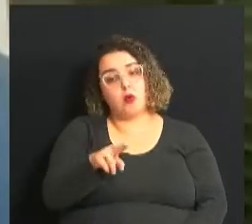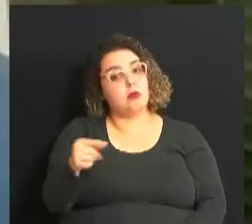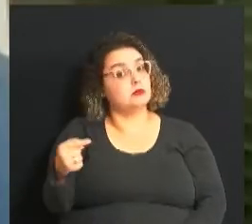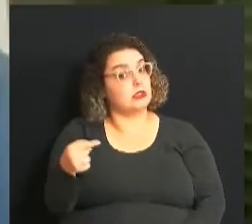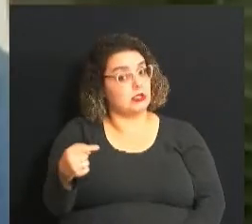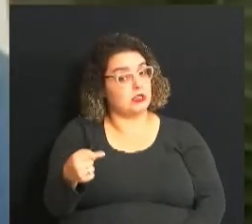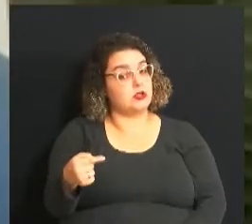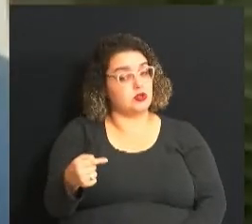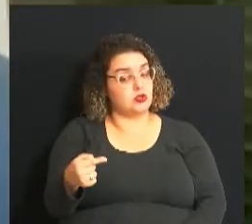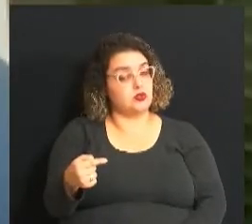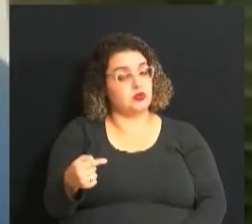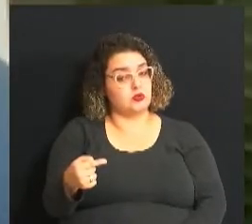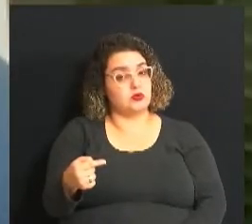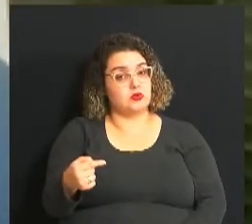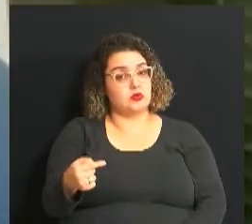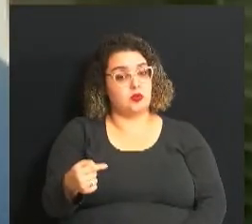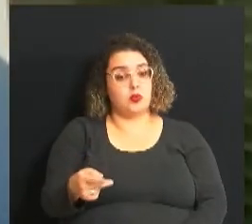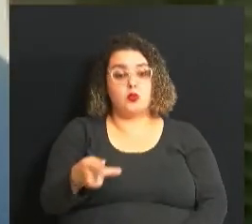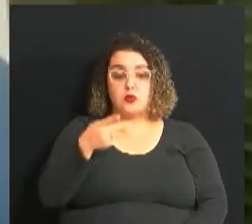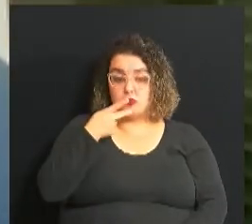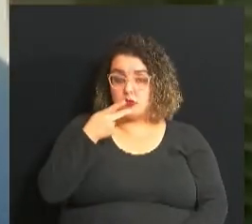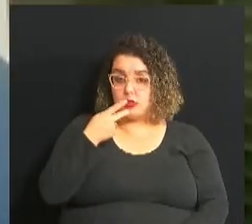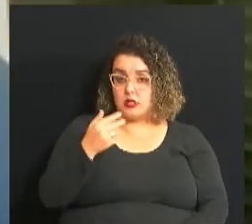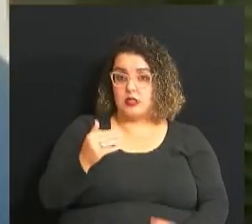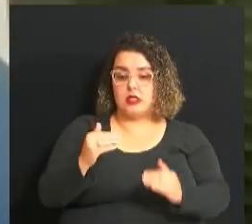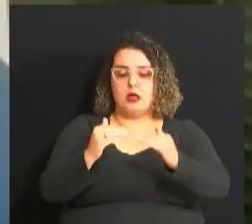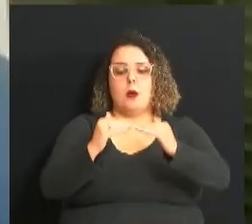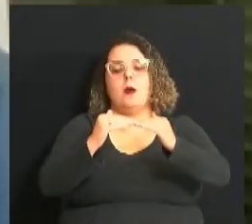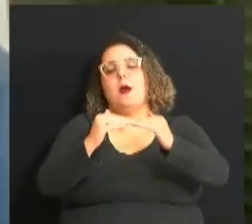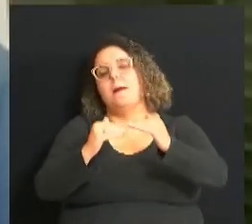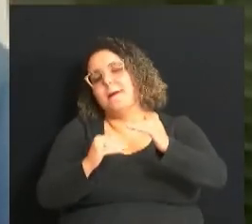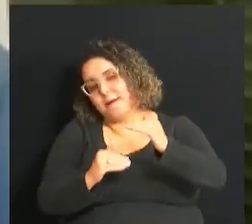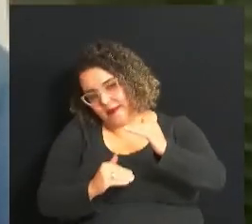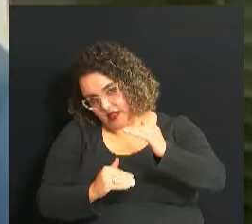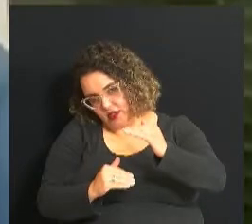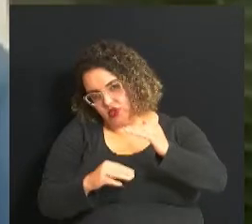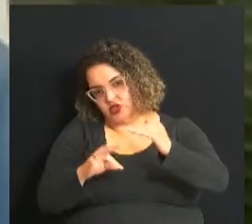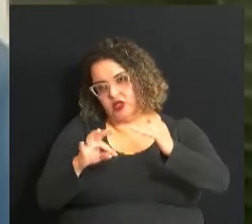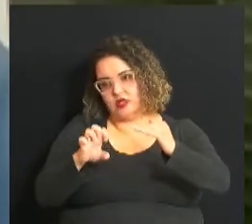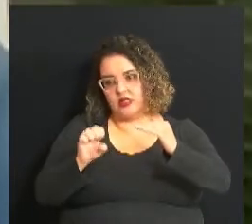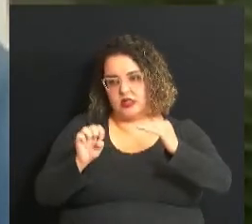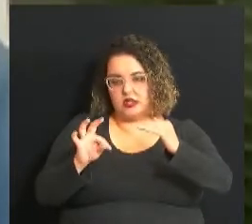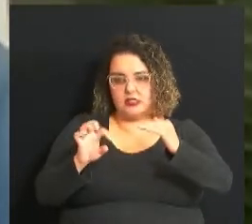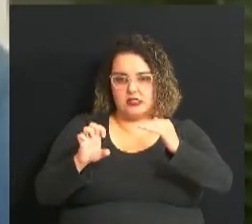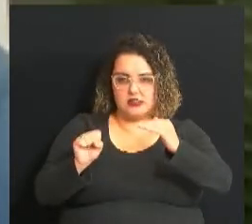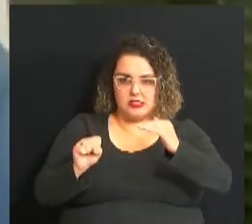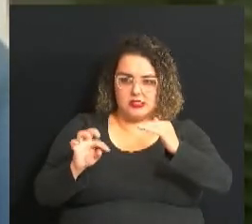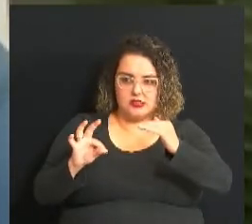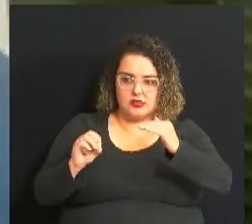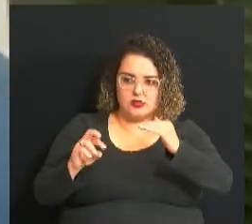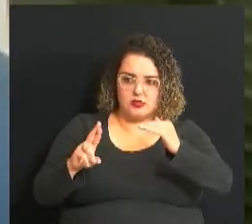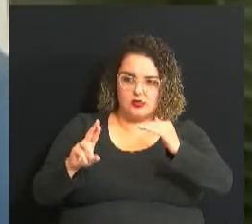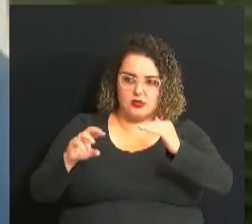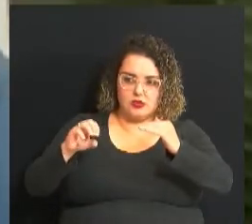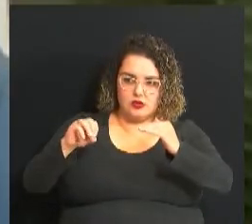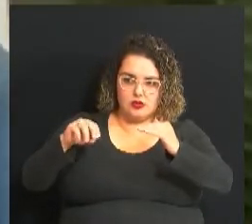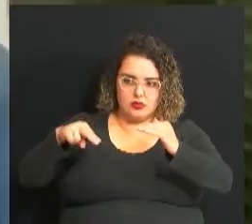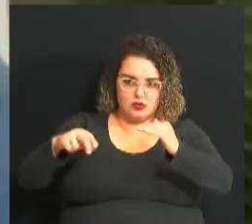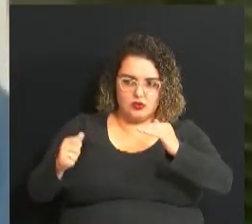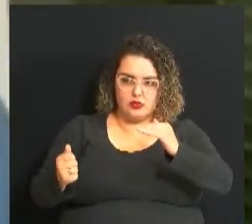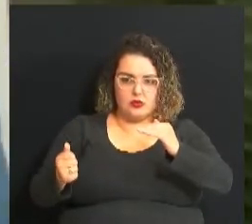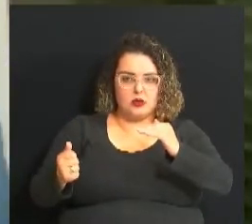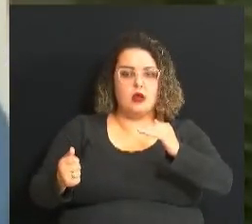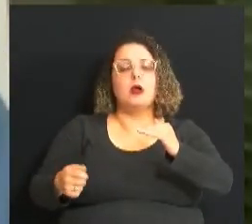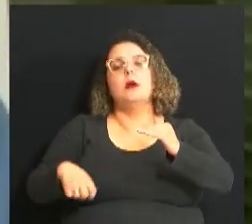que, se houver uma baixa de testosterona, deva ser feito com testosterona, um dos sais,